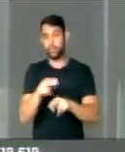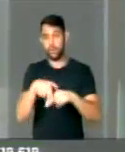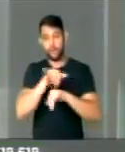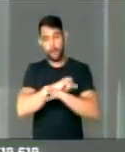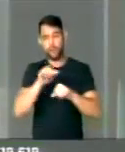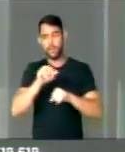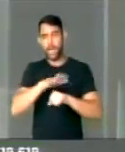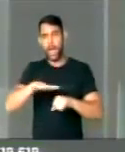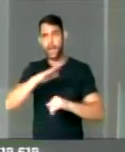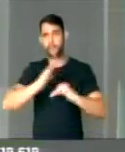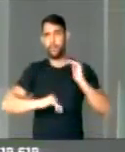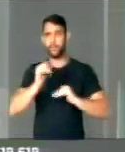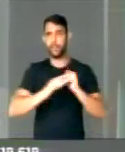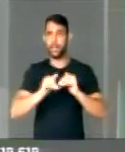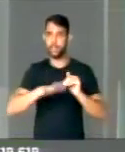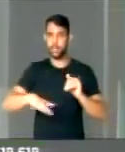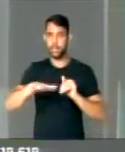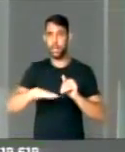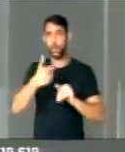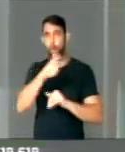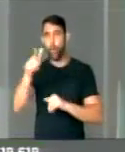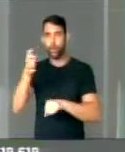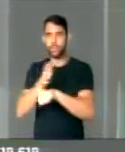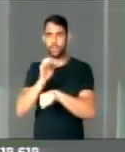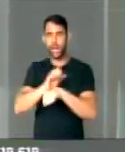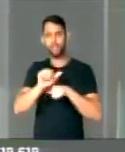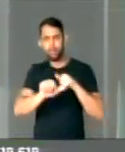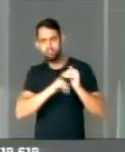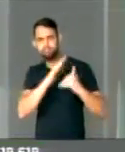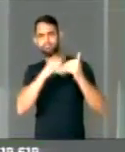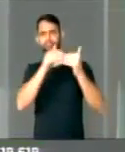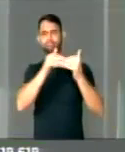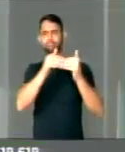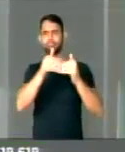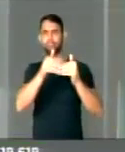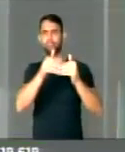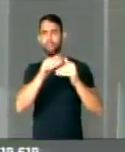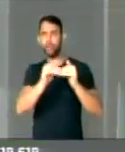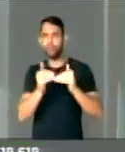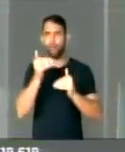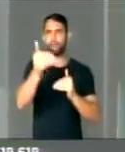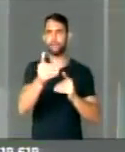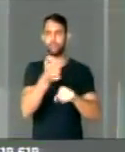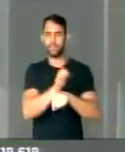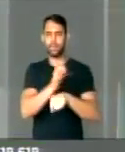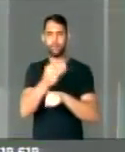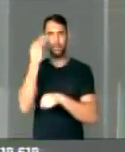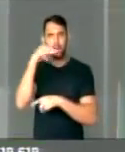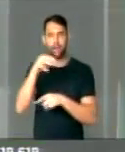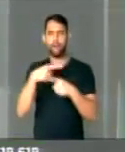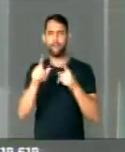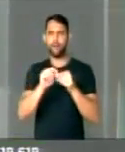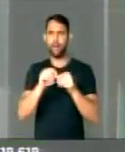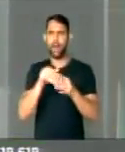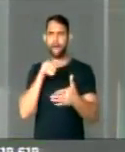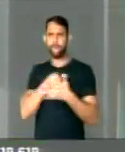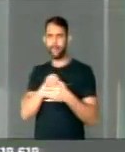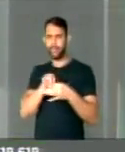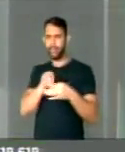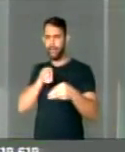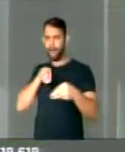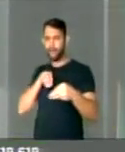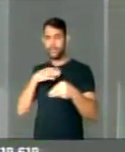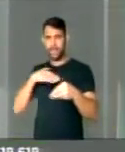também o ensino profissionalizante. Outros estados já deram saltos muito à frente do Maranhão. O Maranhão ficou no rabo da fila.